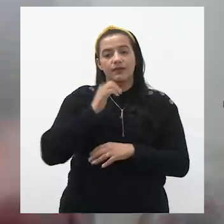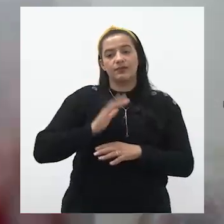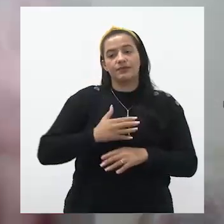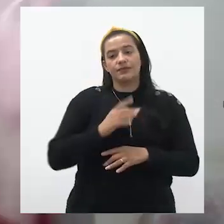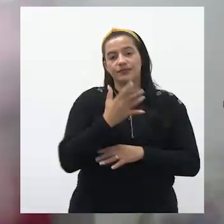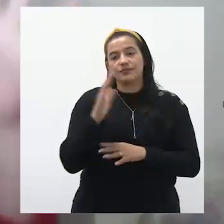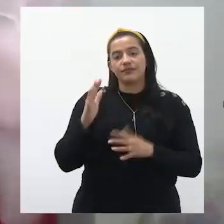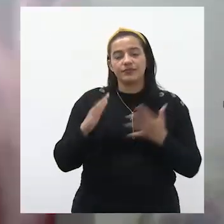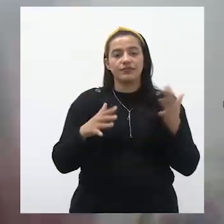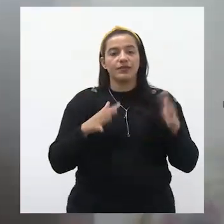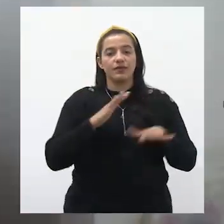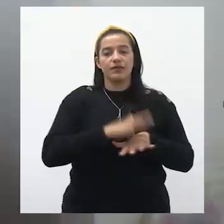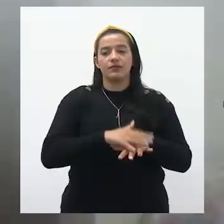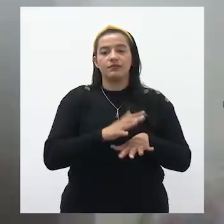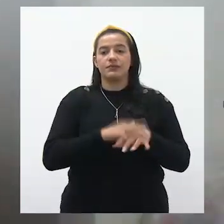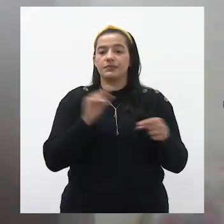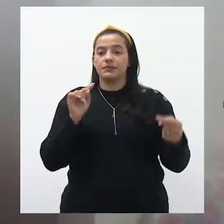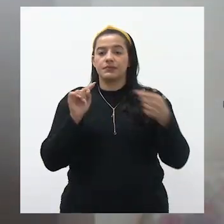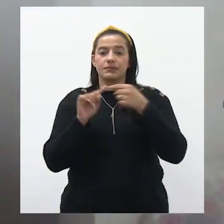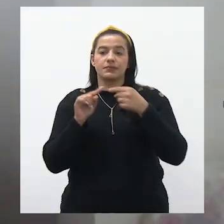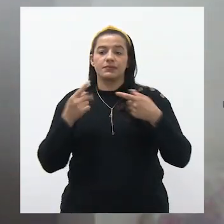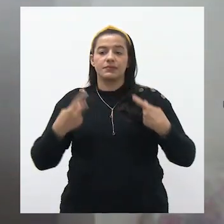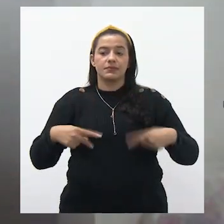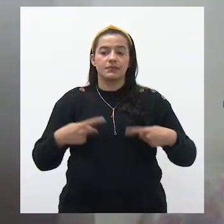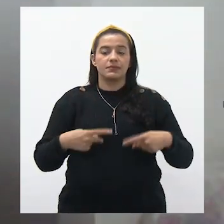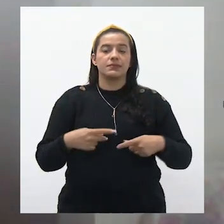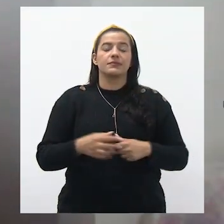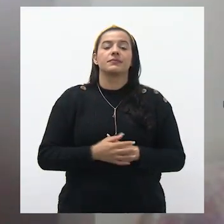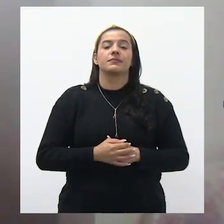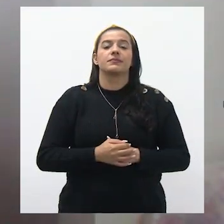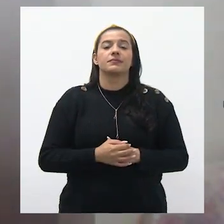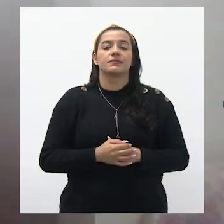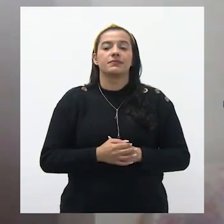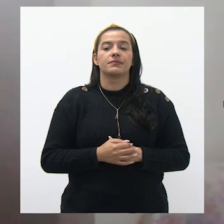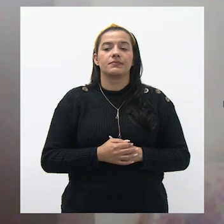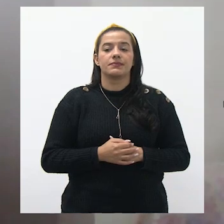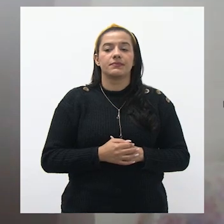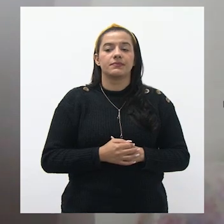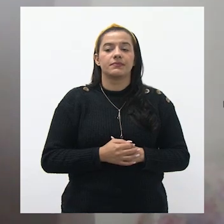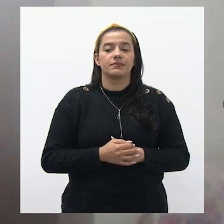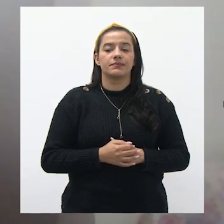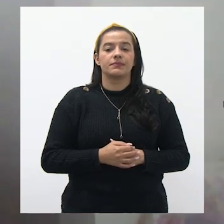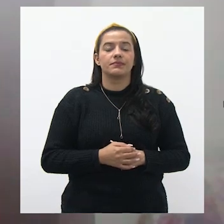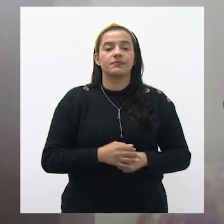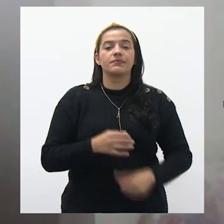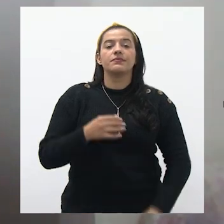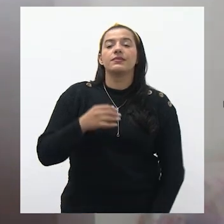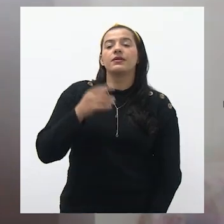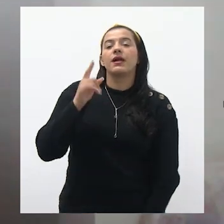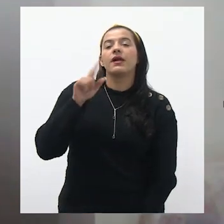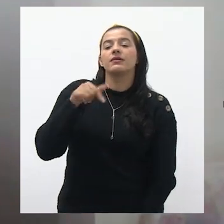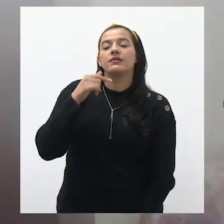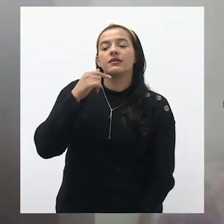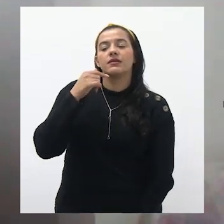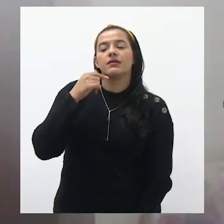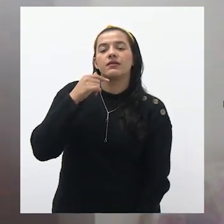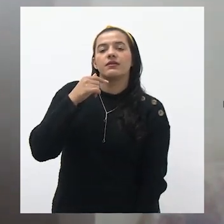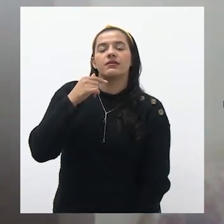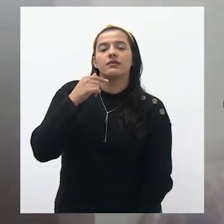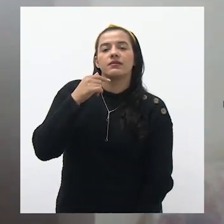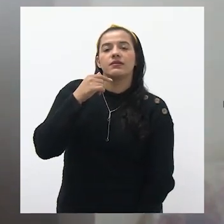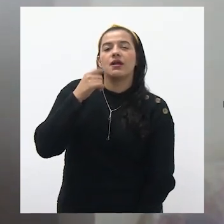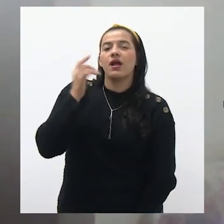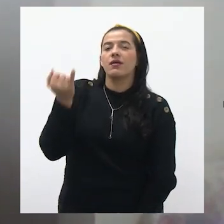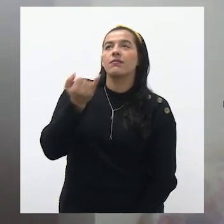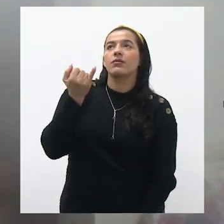Matemática também está de acordo ali com o que veio antes nas outras. E aí, gente, o que vale destacar desse instrumento?